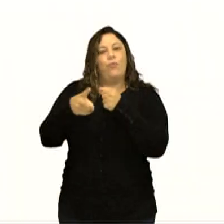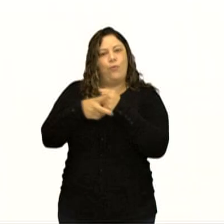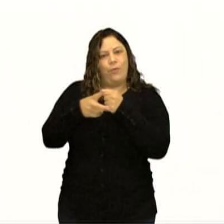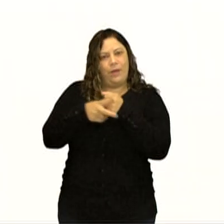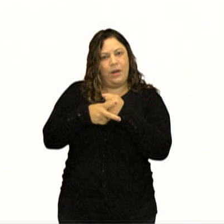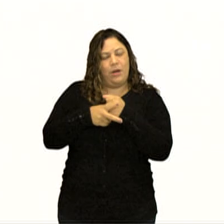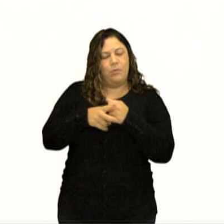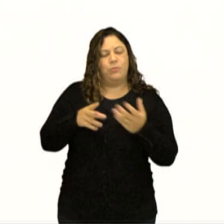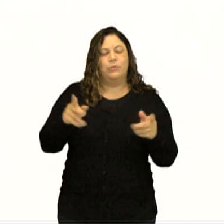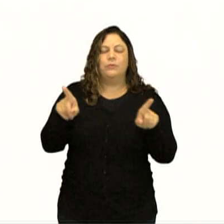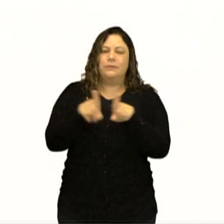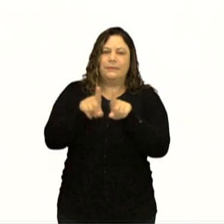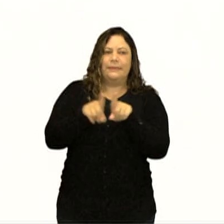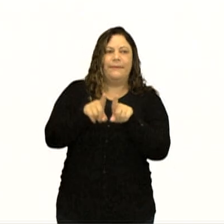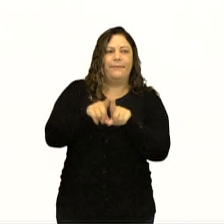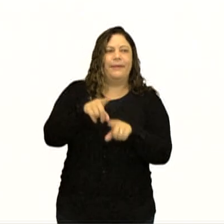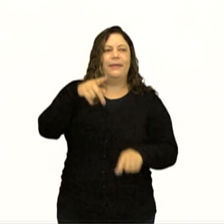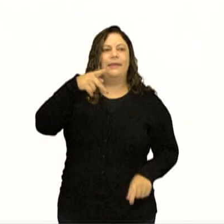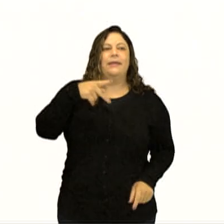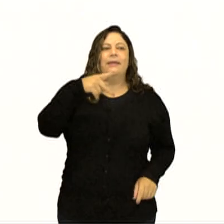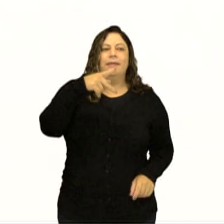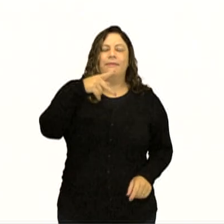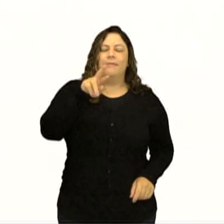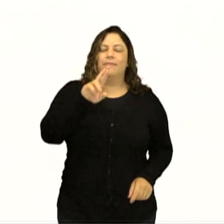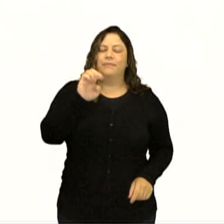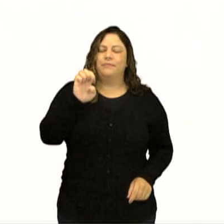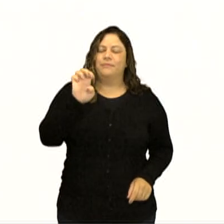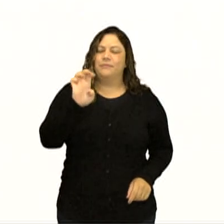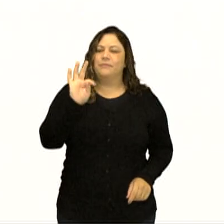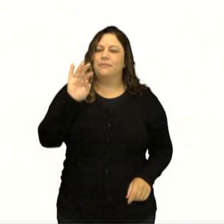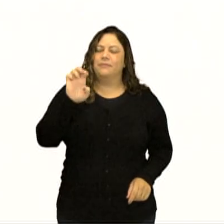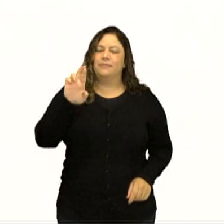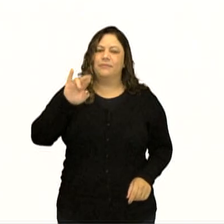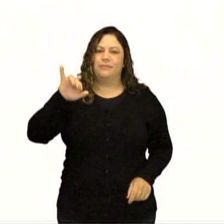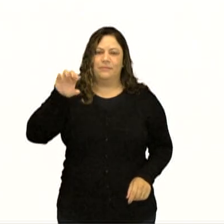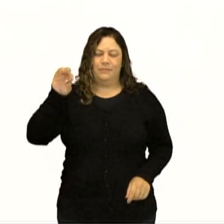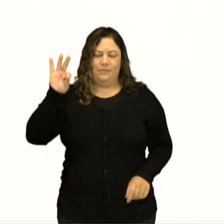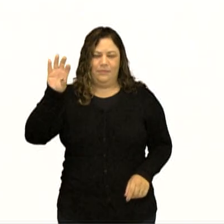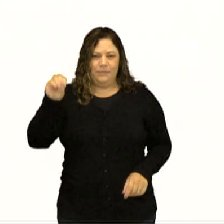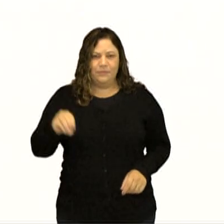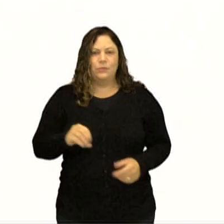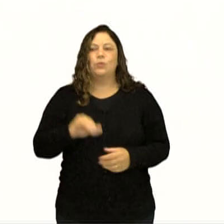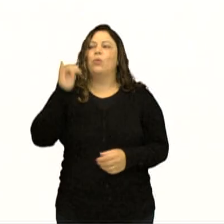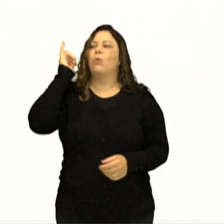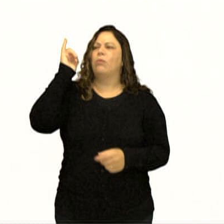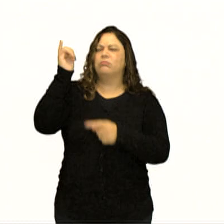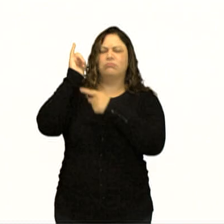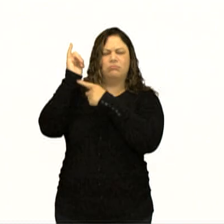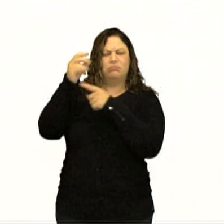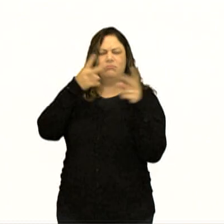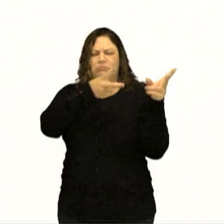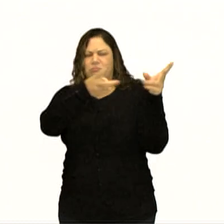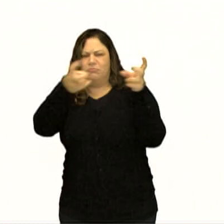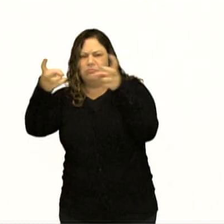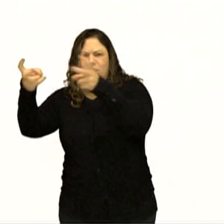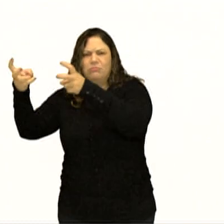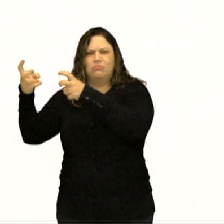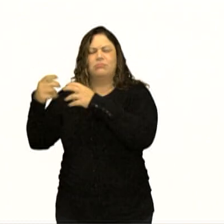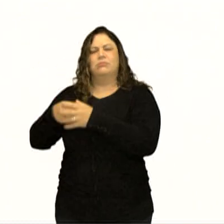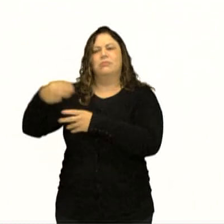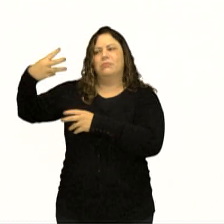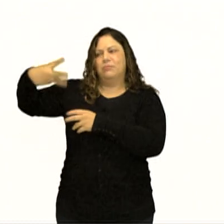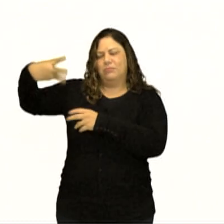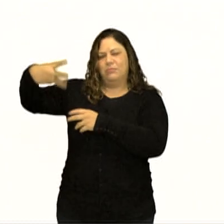pretérito perfeito, porque são ações que foram concluídas. E o nosso narrador é um narrador observador em terceira pessoa,